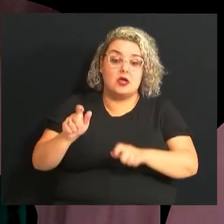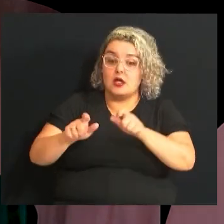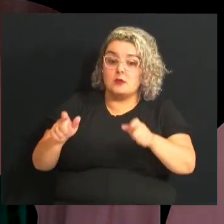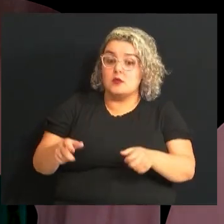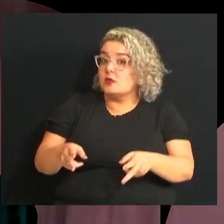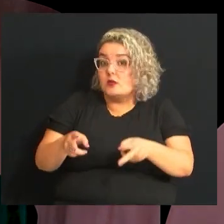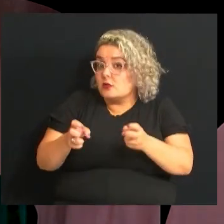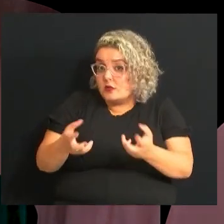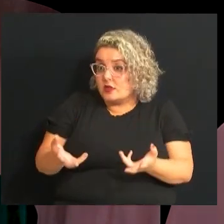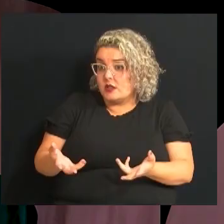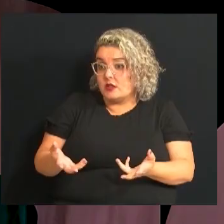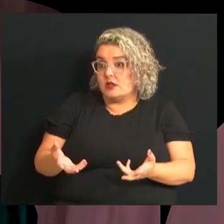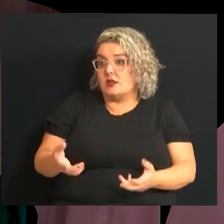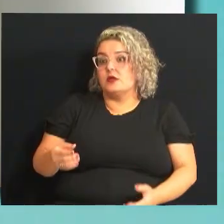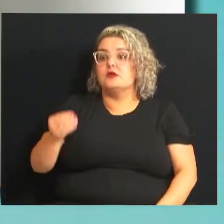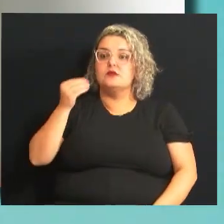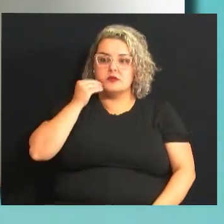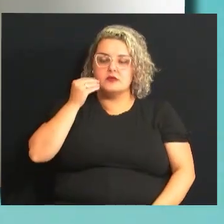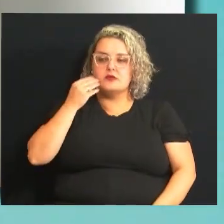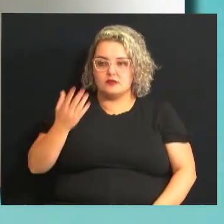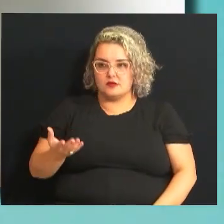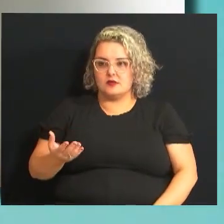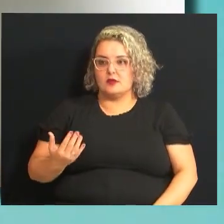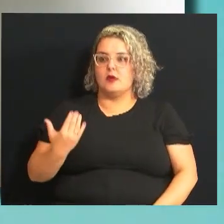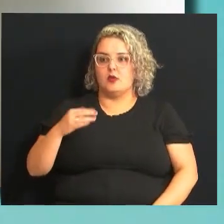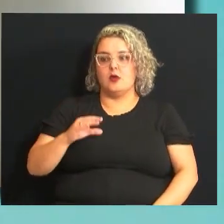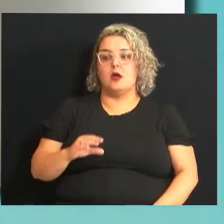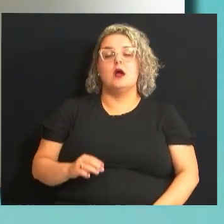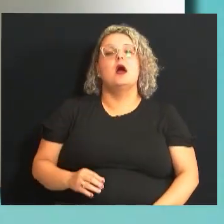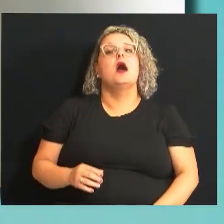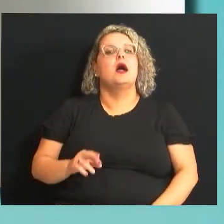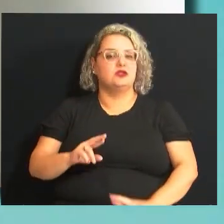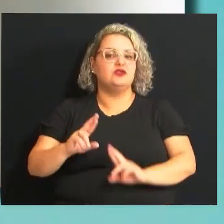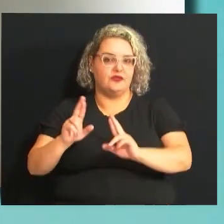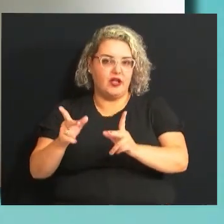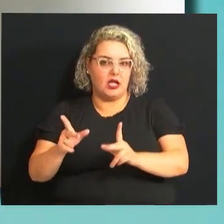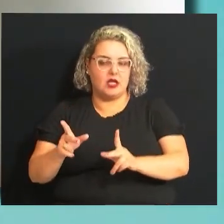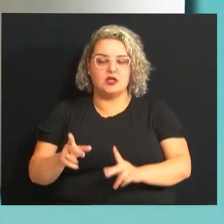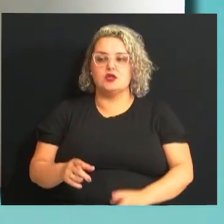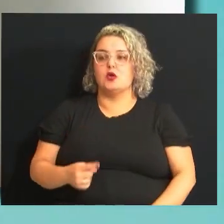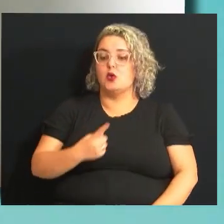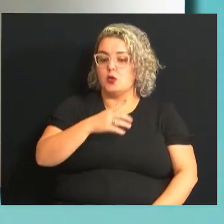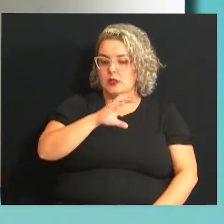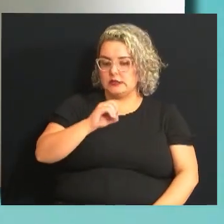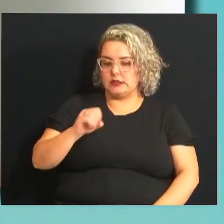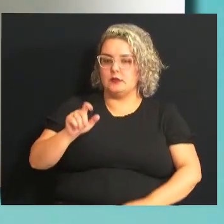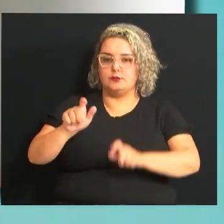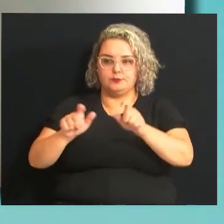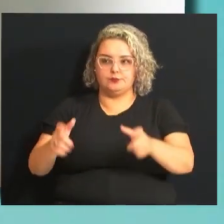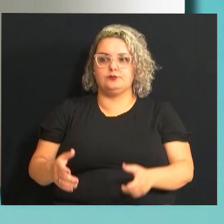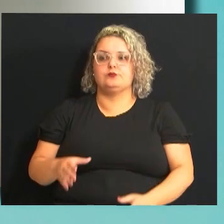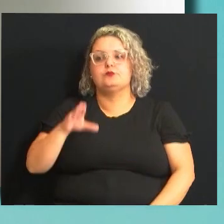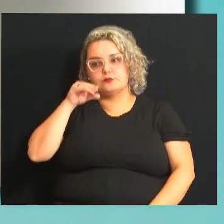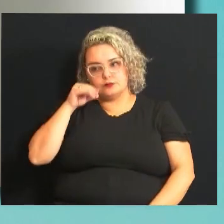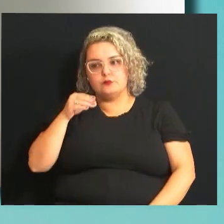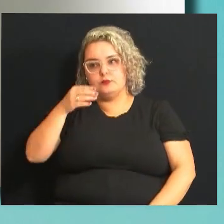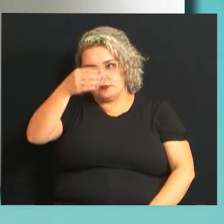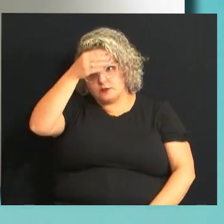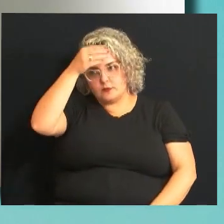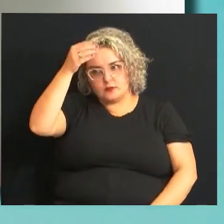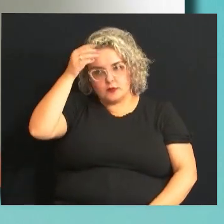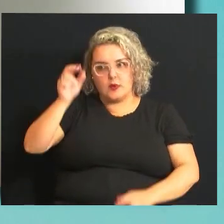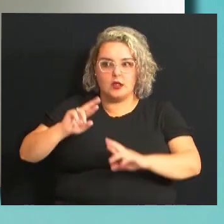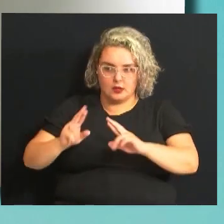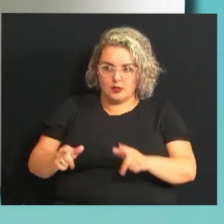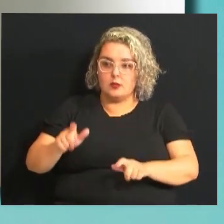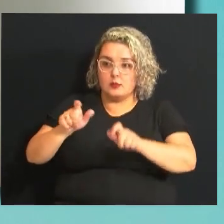quilos de batata doce. Mas, assim, esse é o tipo de coisa que, às vezes, as pessoas não percebem. Tanto que a gente fez um teste, quando a gente tinha acabado de lançar Diferente, a gente fez um teste